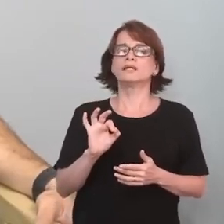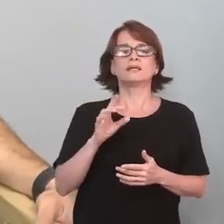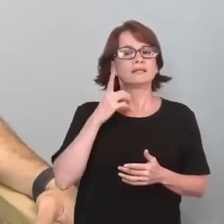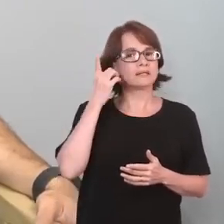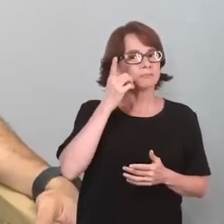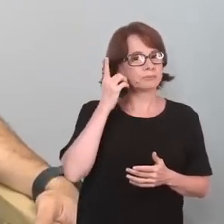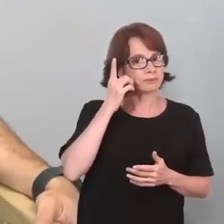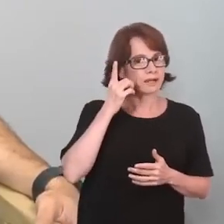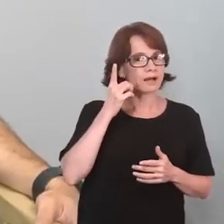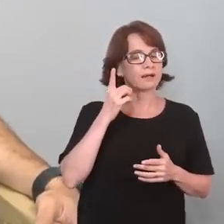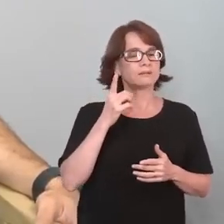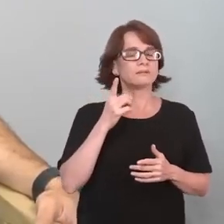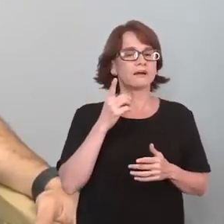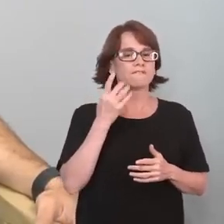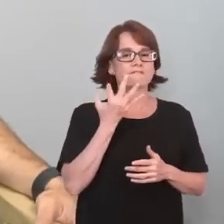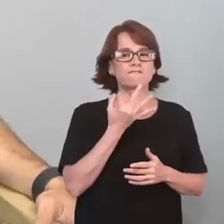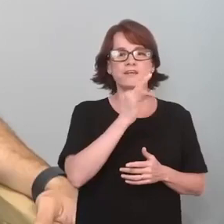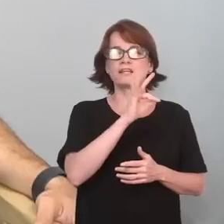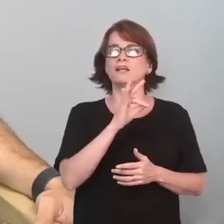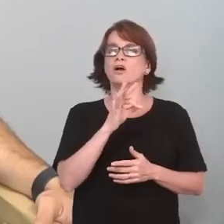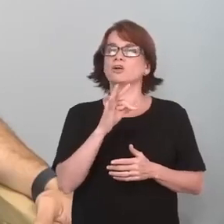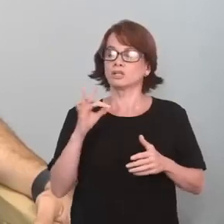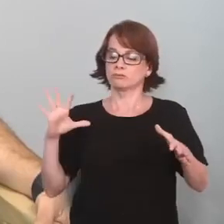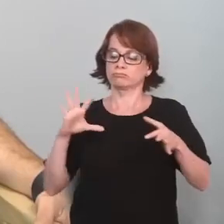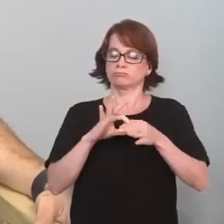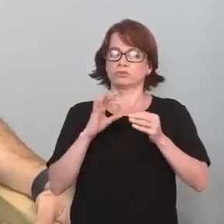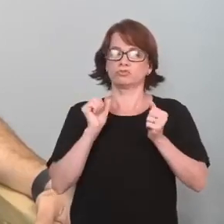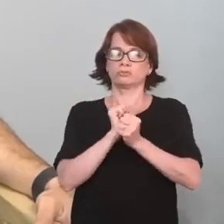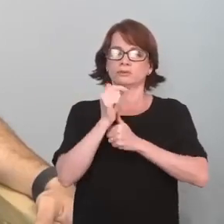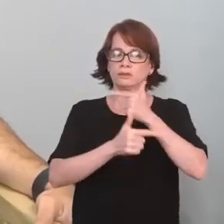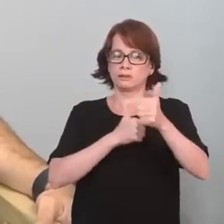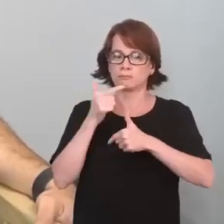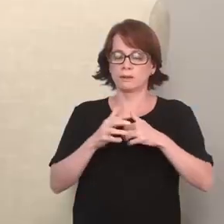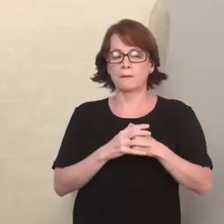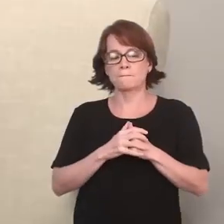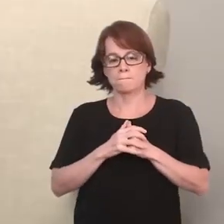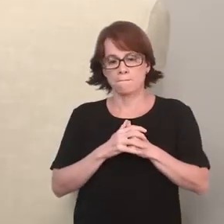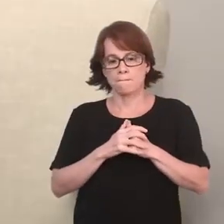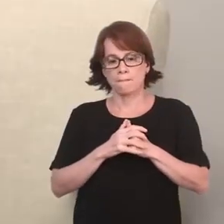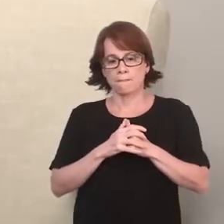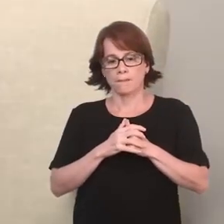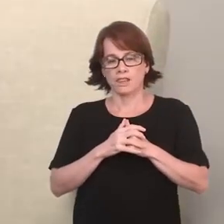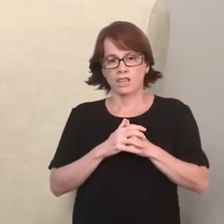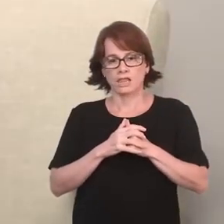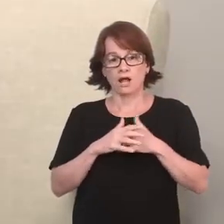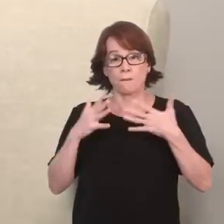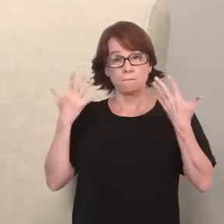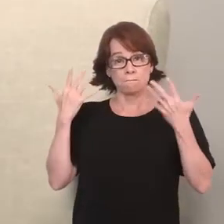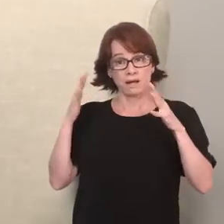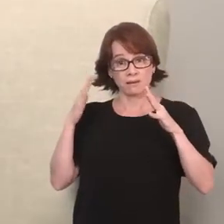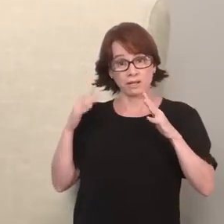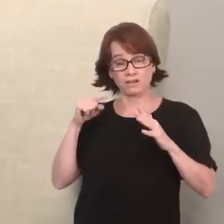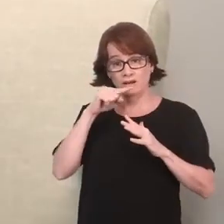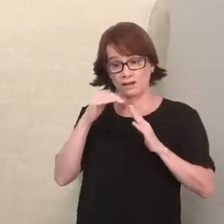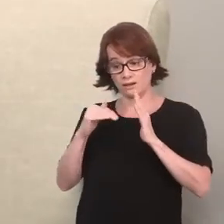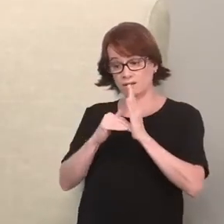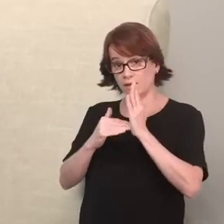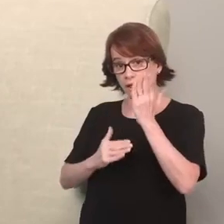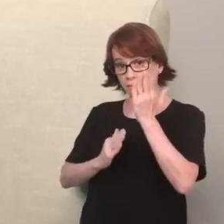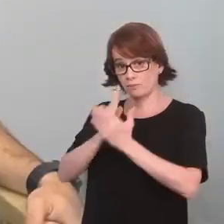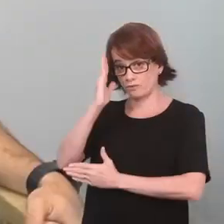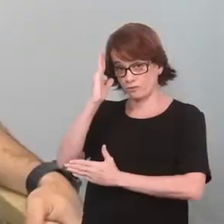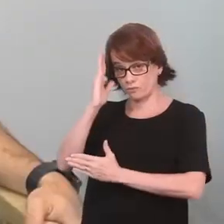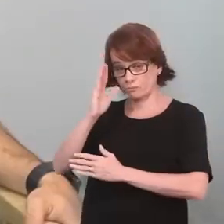nós vamos trabalhar pela regulamentação do homeschooling pelo governo do Distrito Federal. Parabéns à Câmara Legislativa, a legislatura passada, que aprovou esse